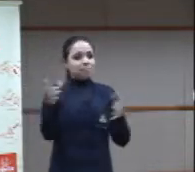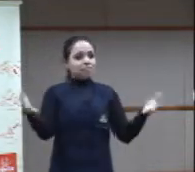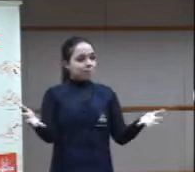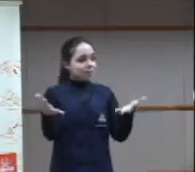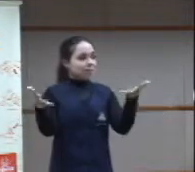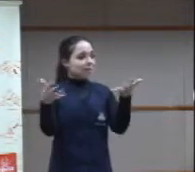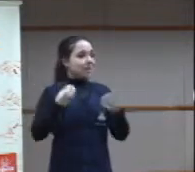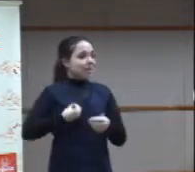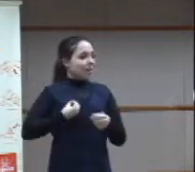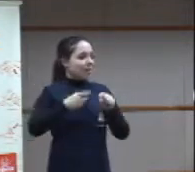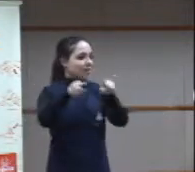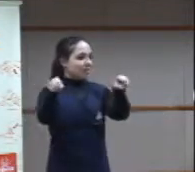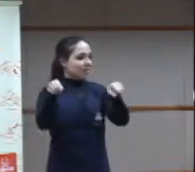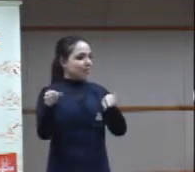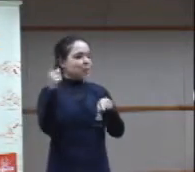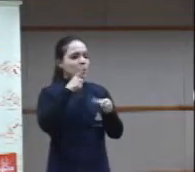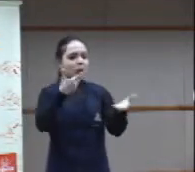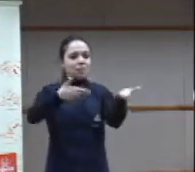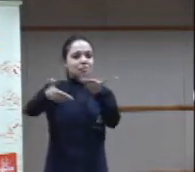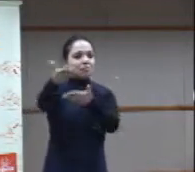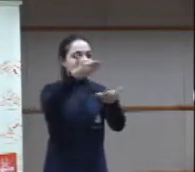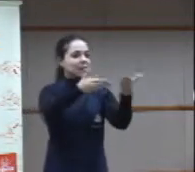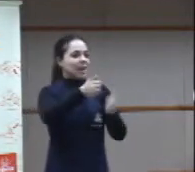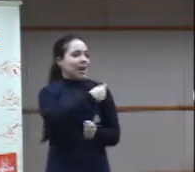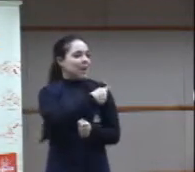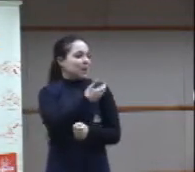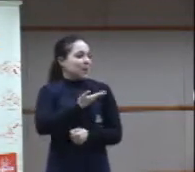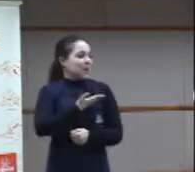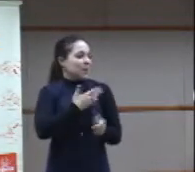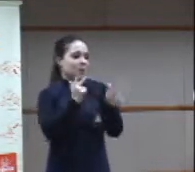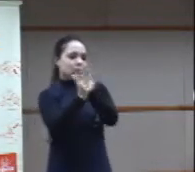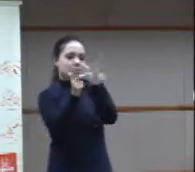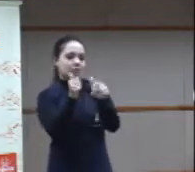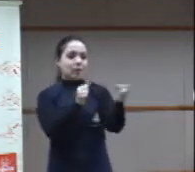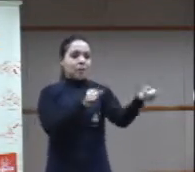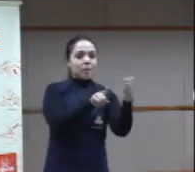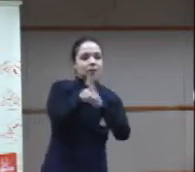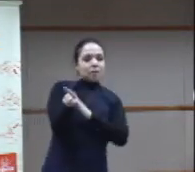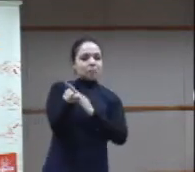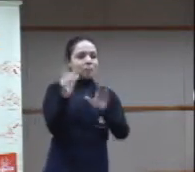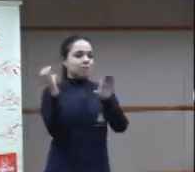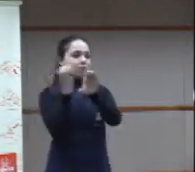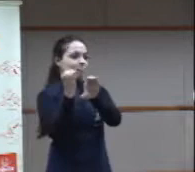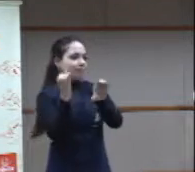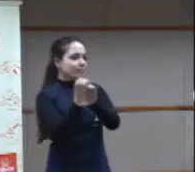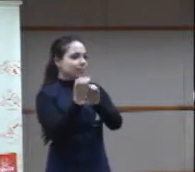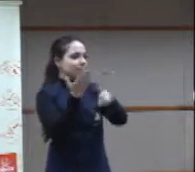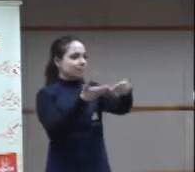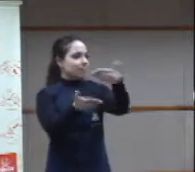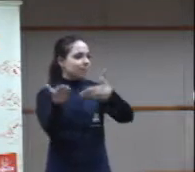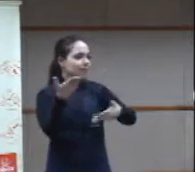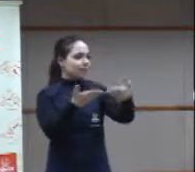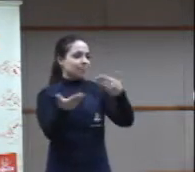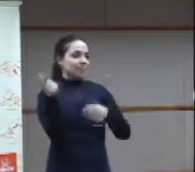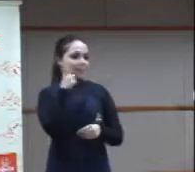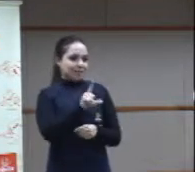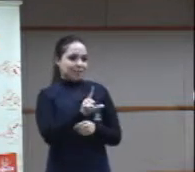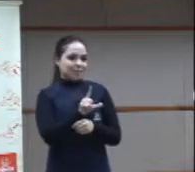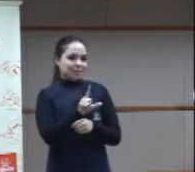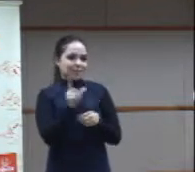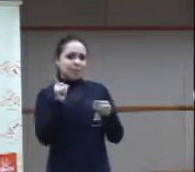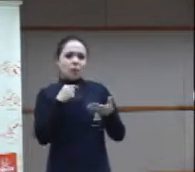promove a integração, a conversa dele, a comunicação dele com um aluno